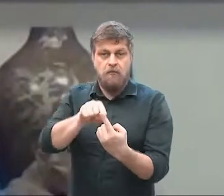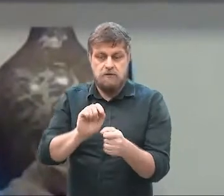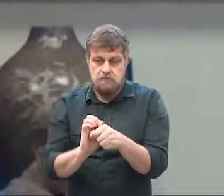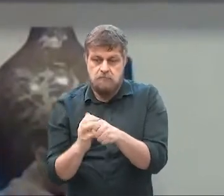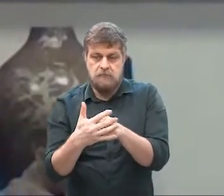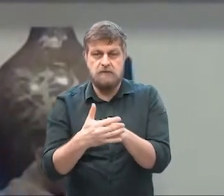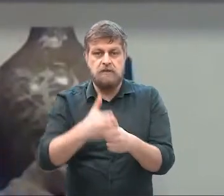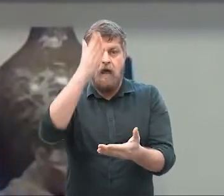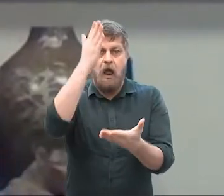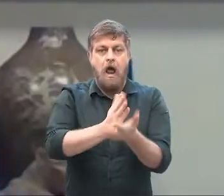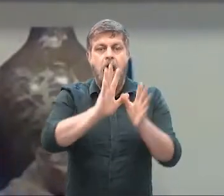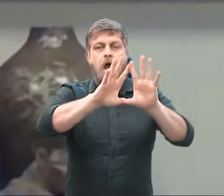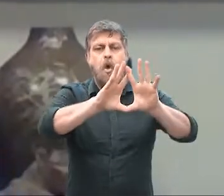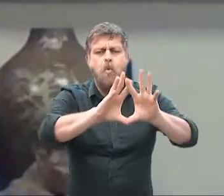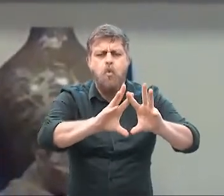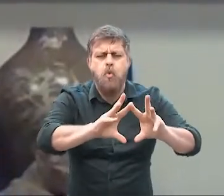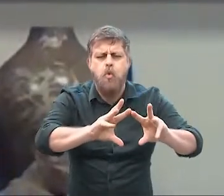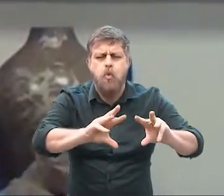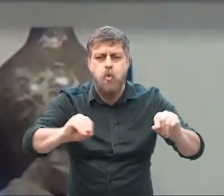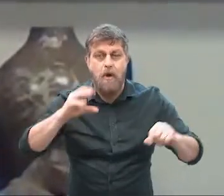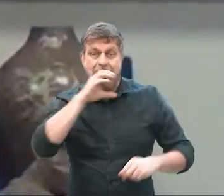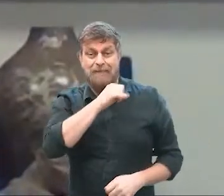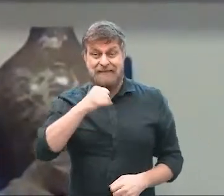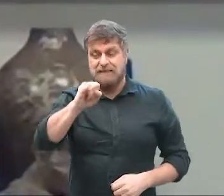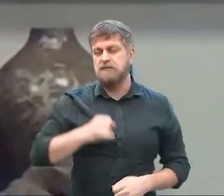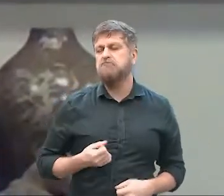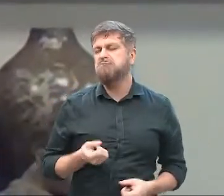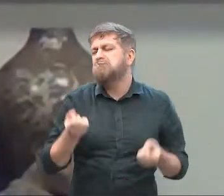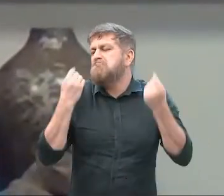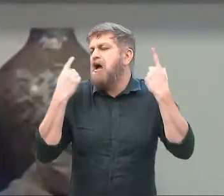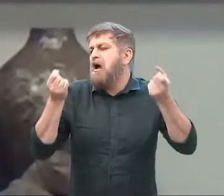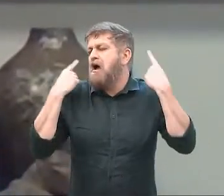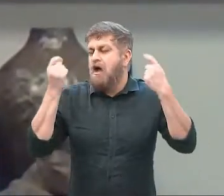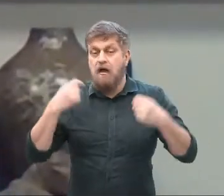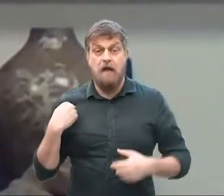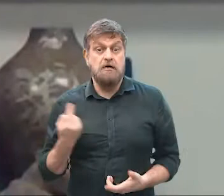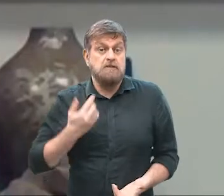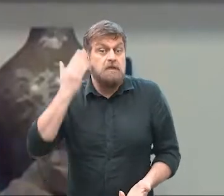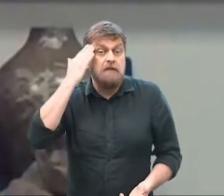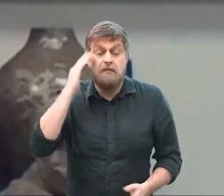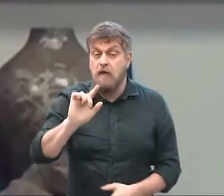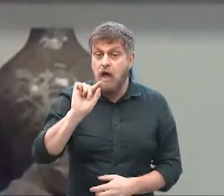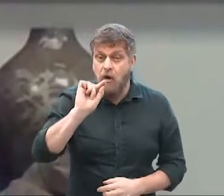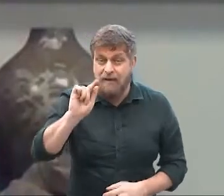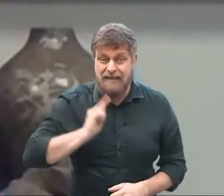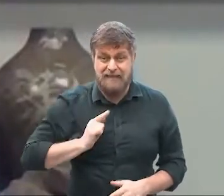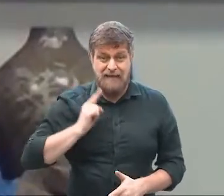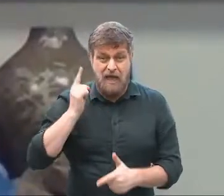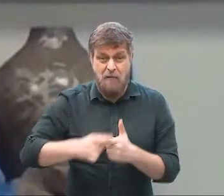epidemia o mais rápido possível. Não ocorrendo isso, nós temos que entender que a situação